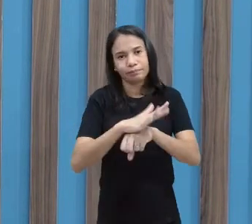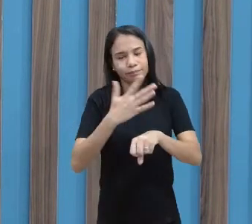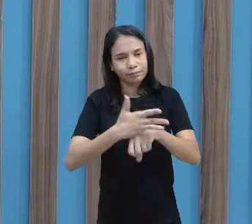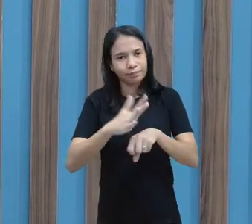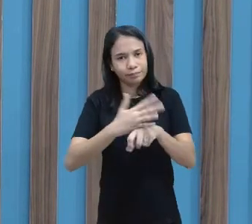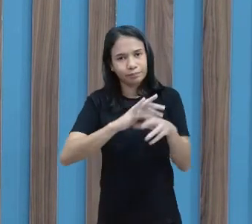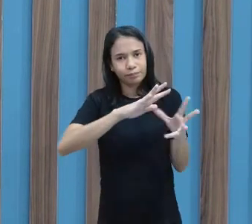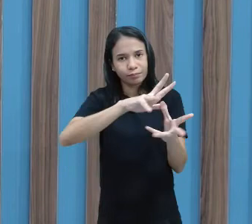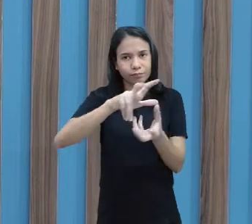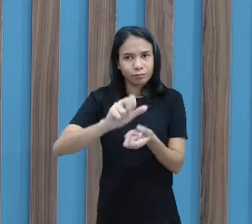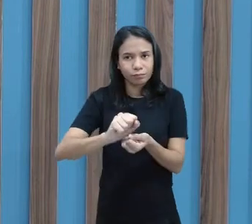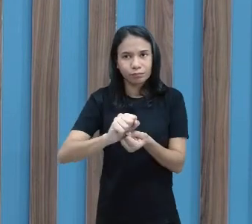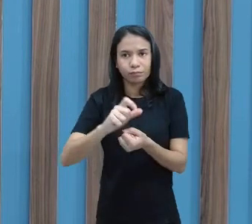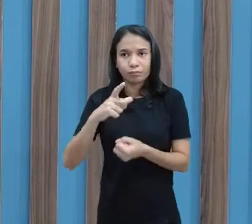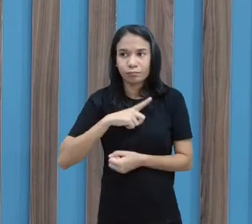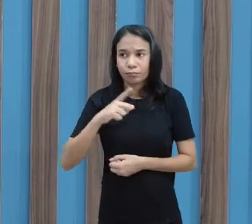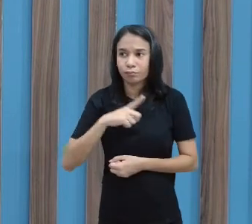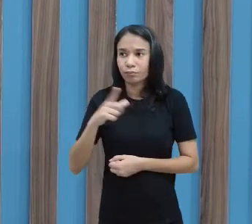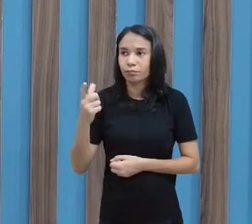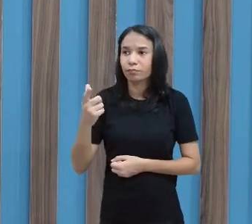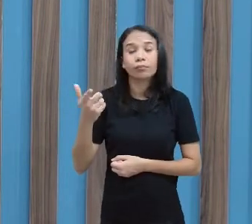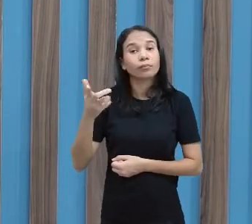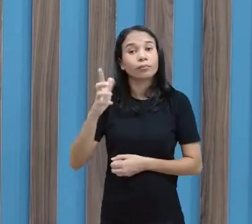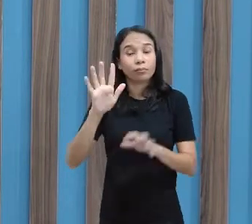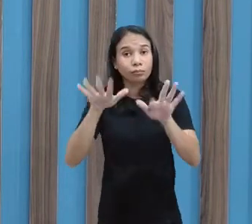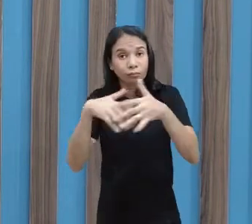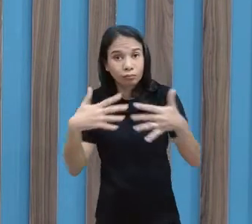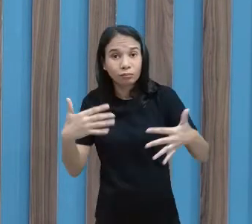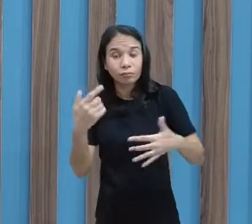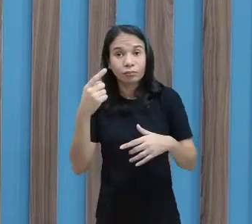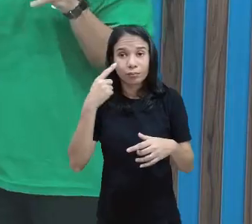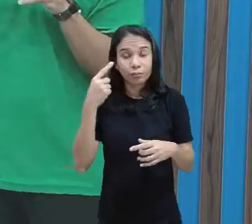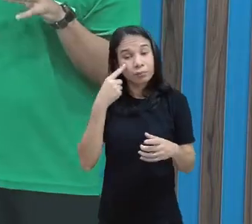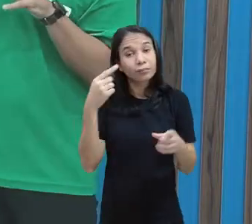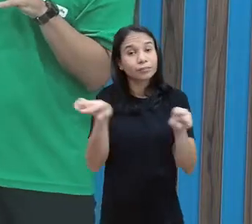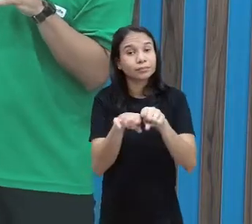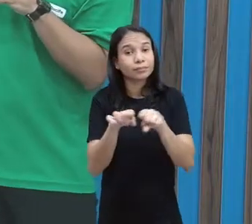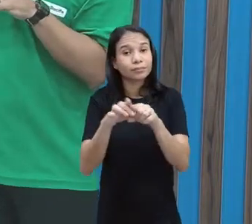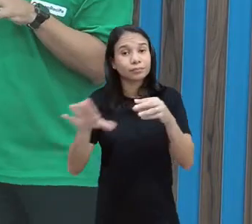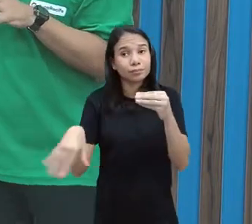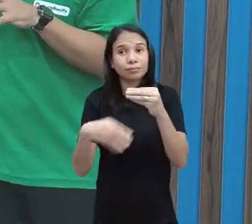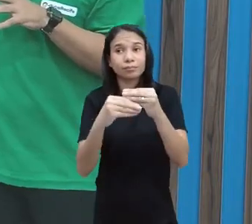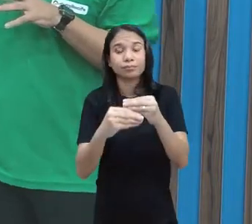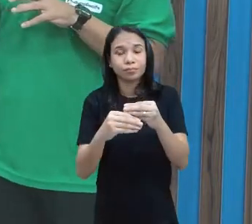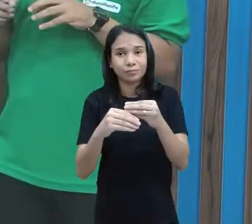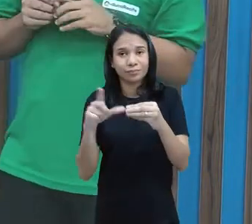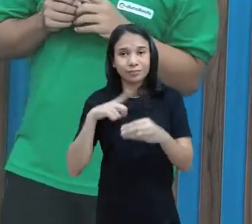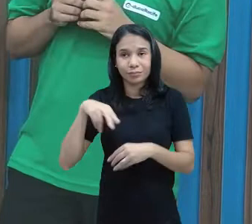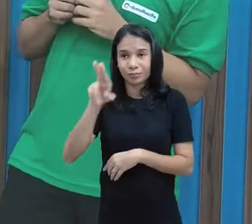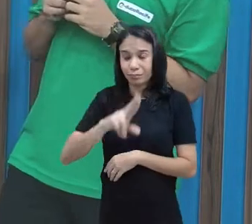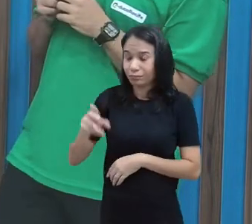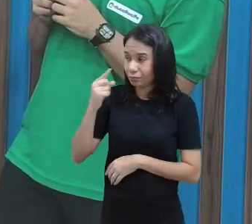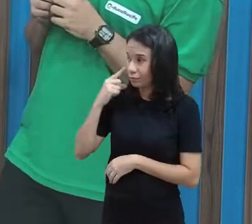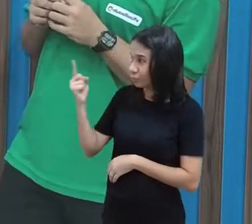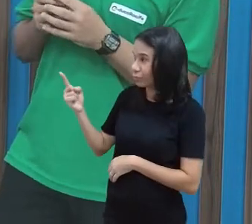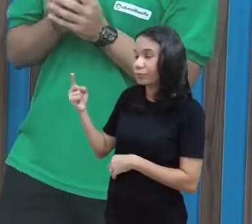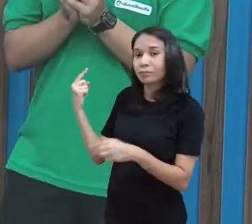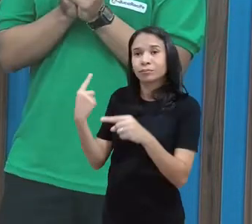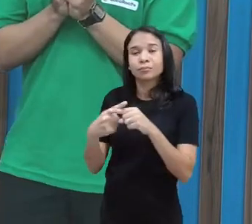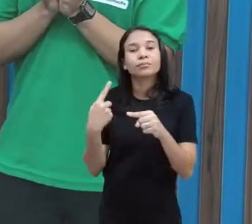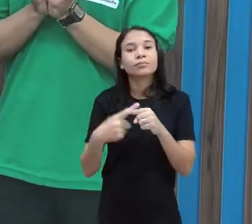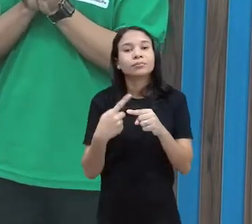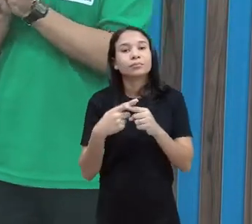planeta Terra. Mas vamos lá. Um dos eventos, né, eu queria pegar usar esse slide que está aqui, porque